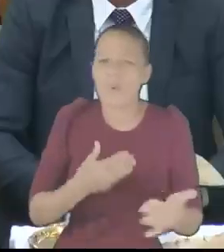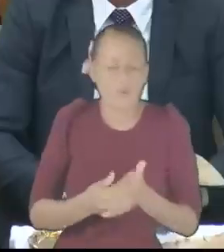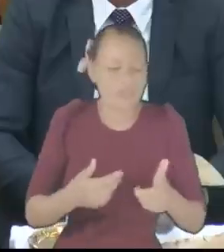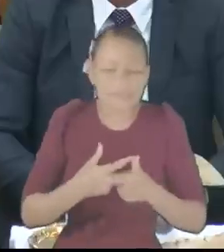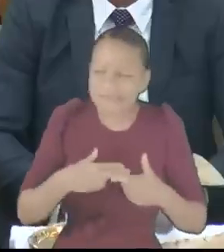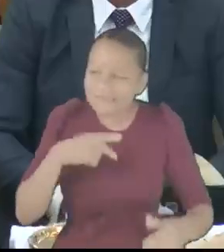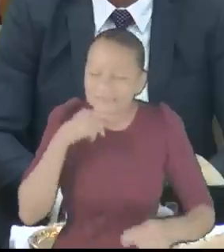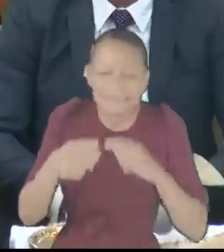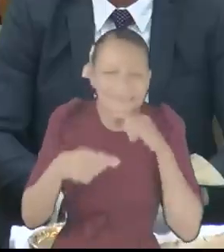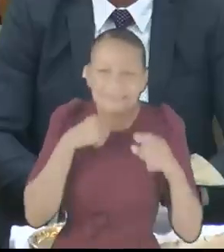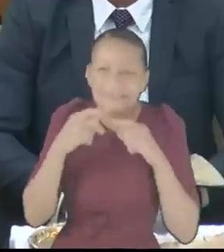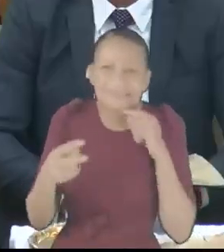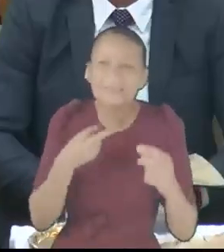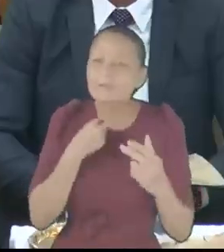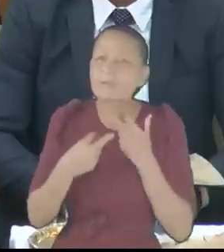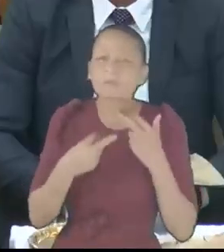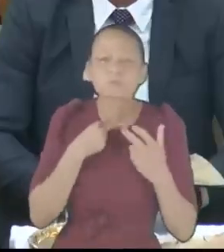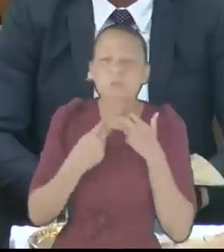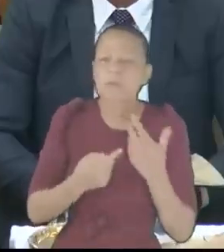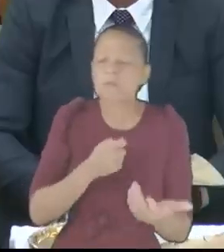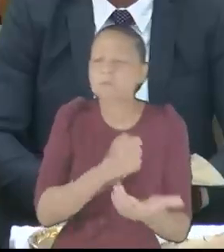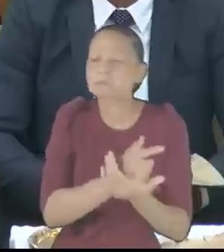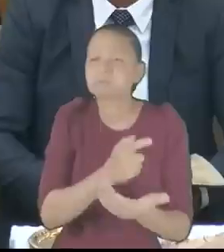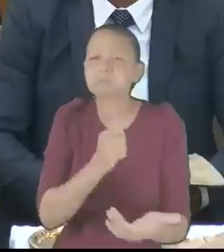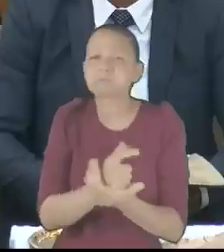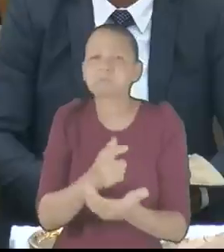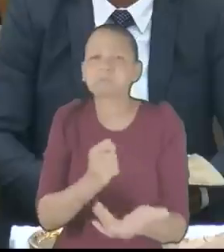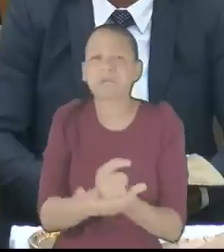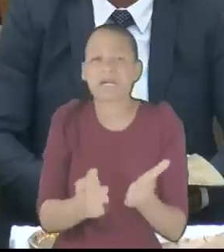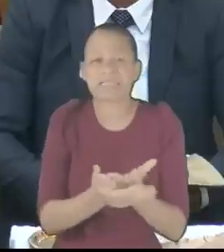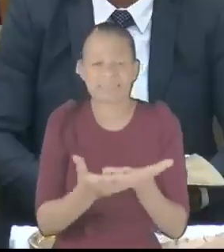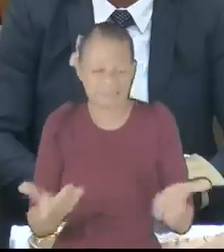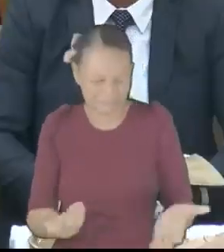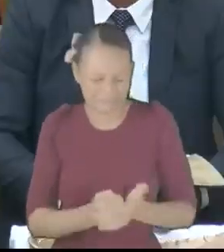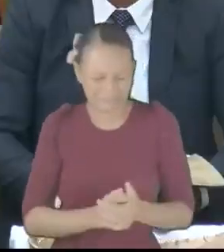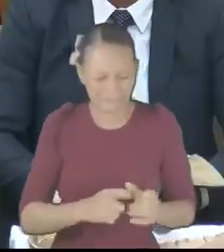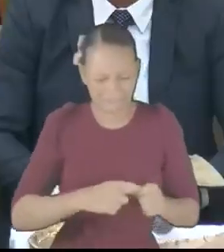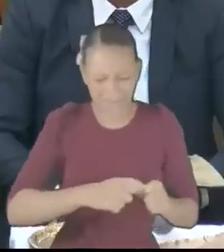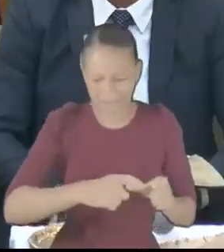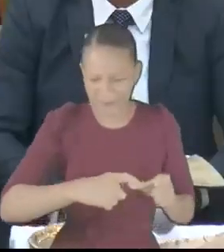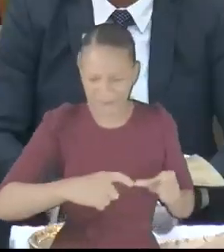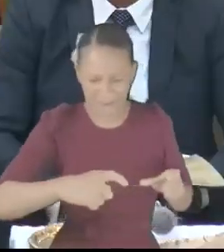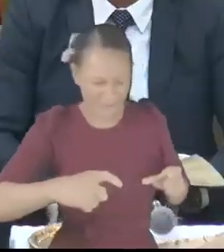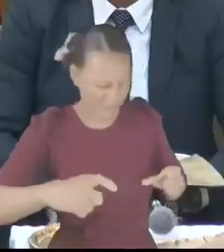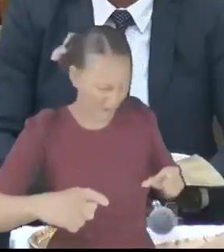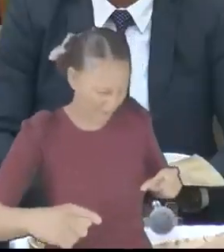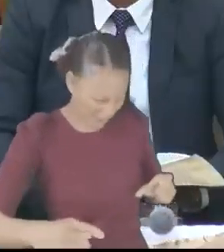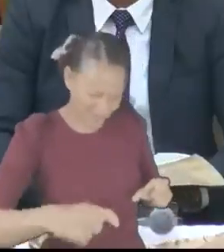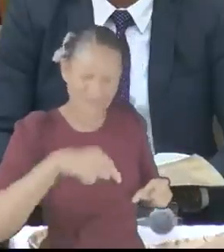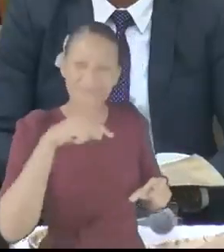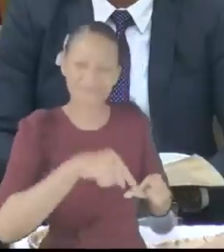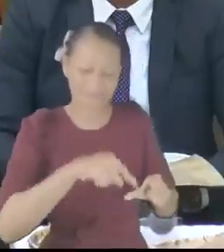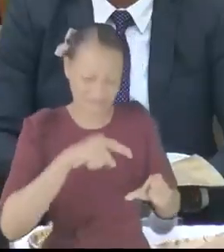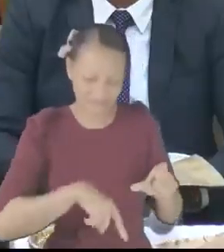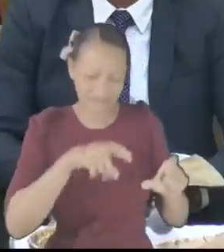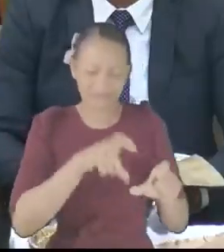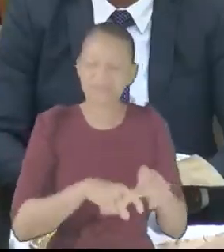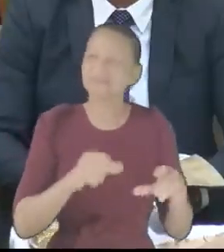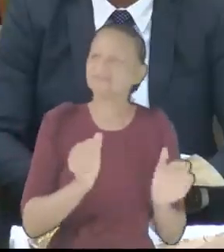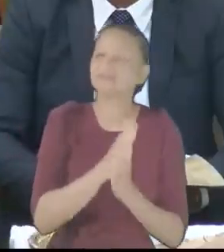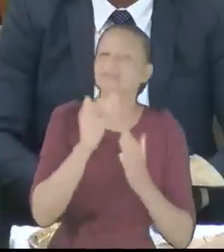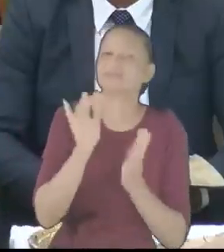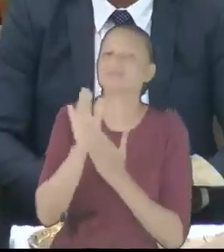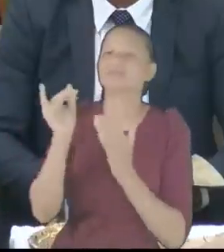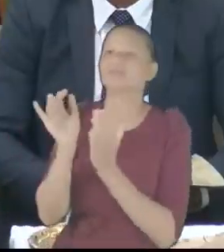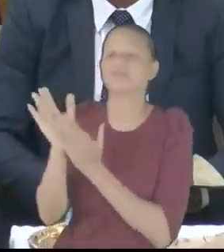quiséssemos, não poderíamos pagar esse escrito de dívida, essa cédula.